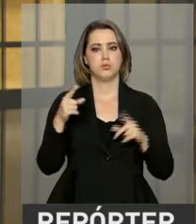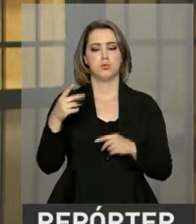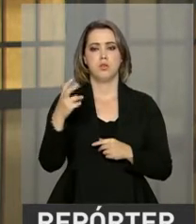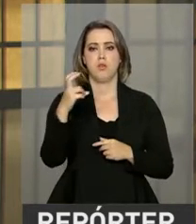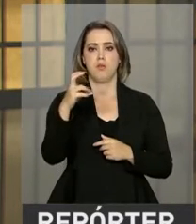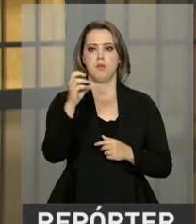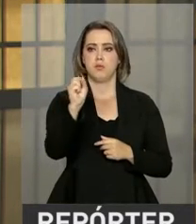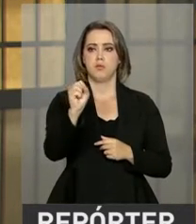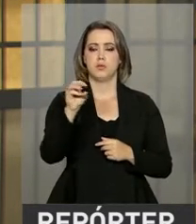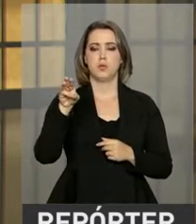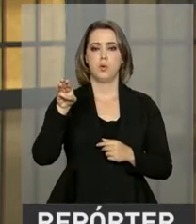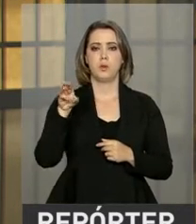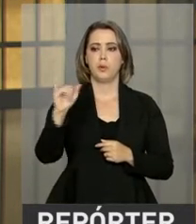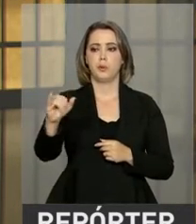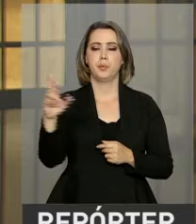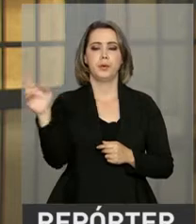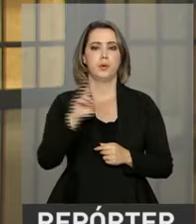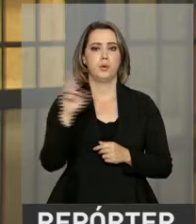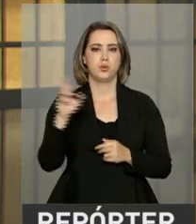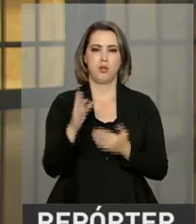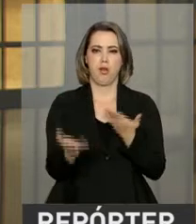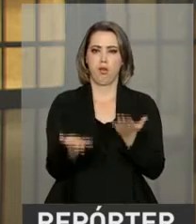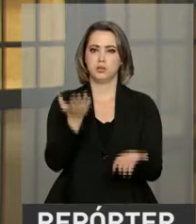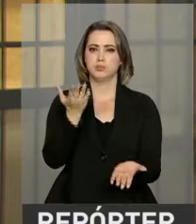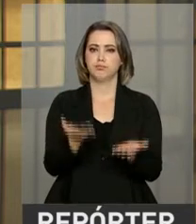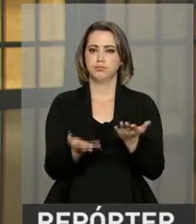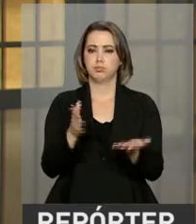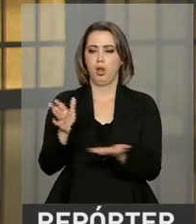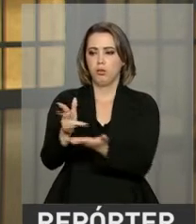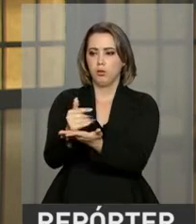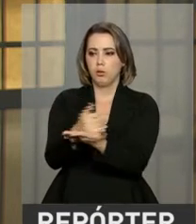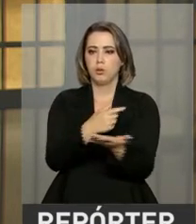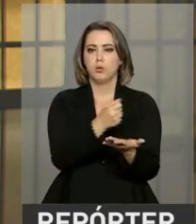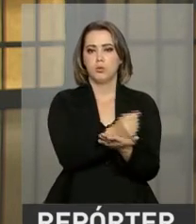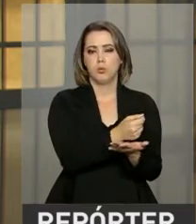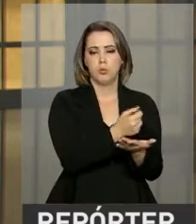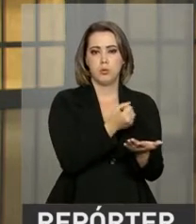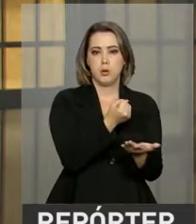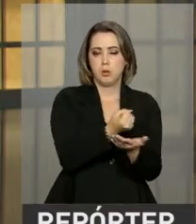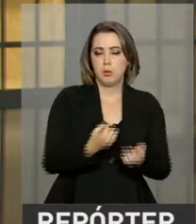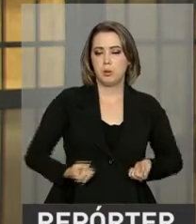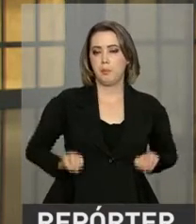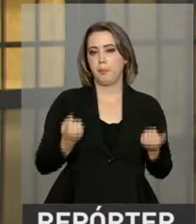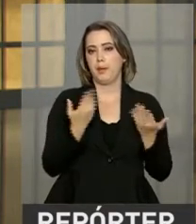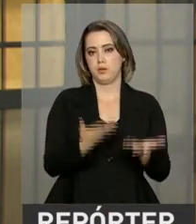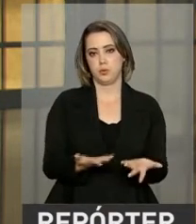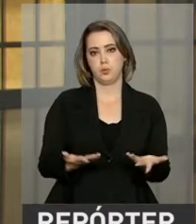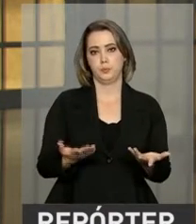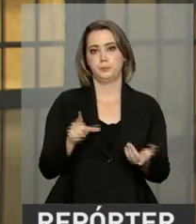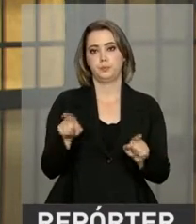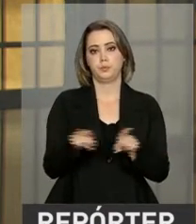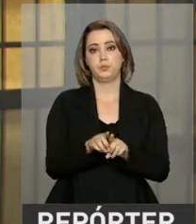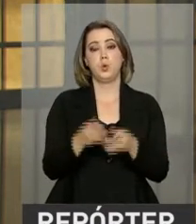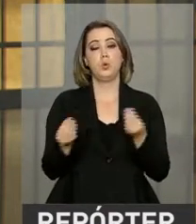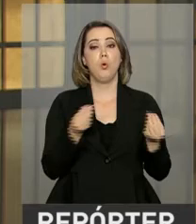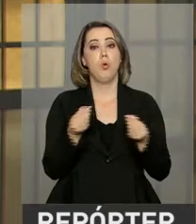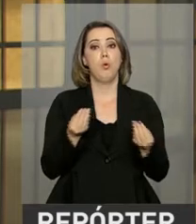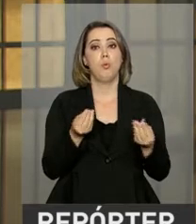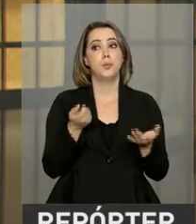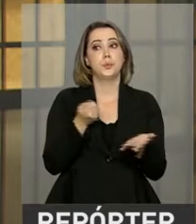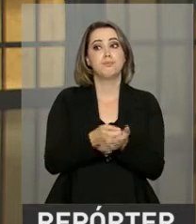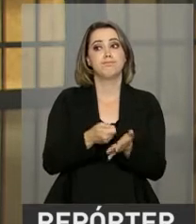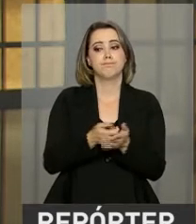bilhões e duzentos milhões de reais segundo o ministro da fazenda o governo avalia como vai equilibrar a conta ele